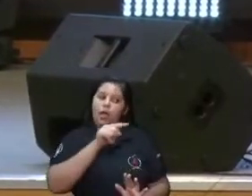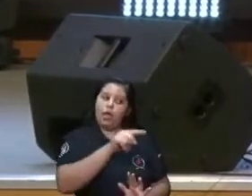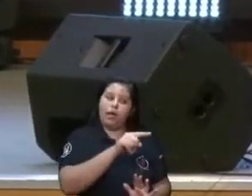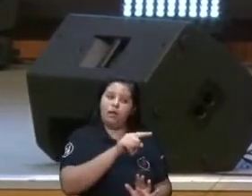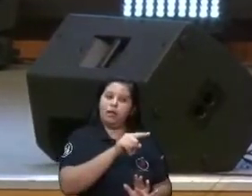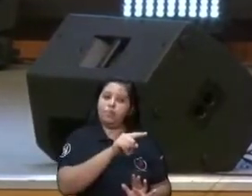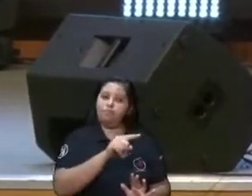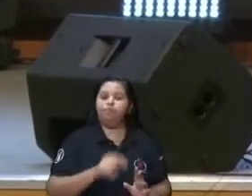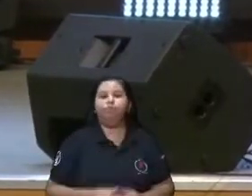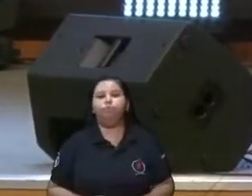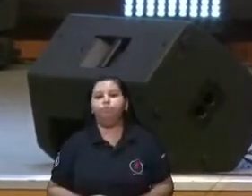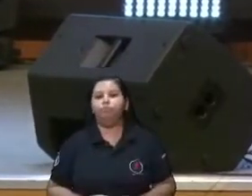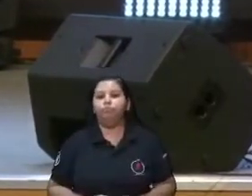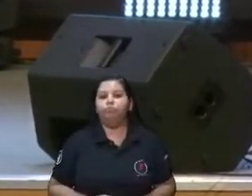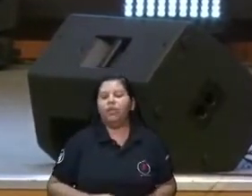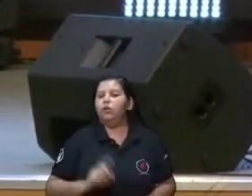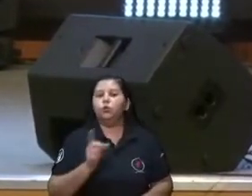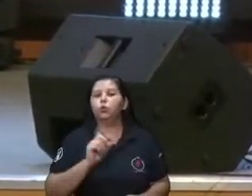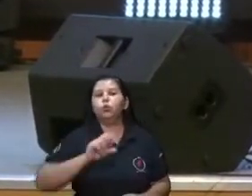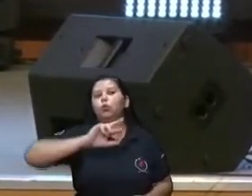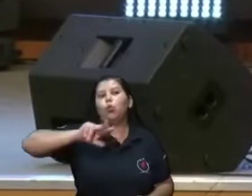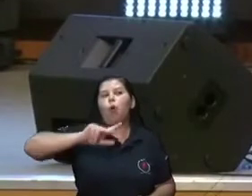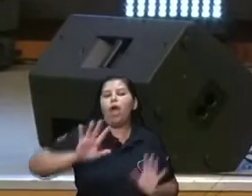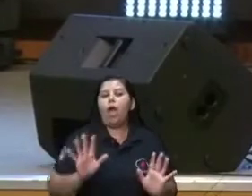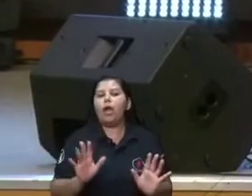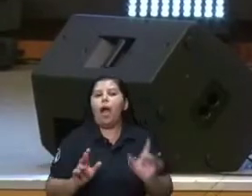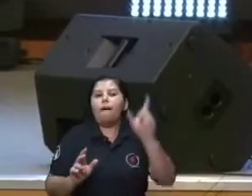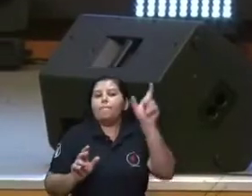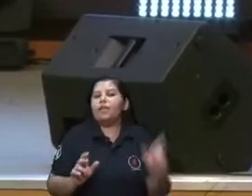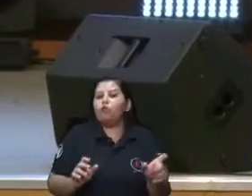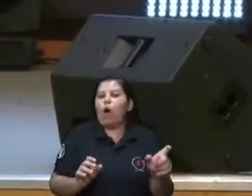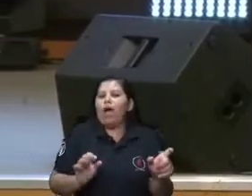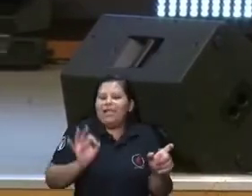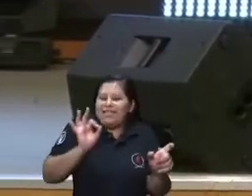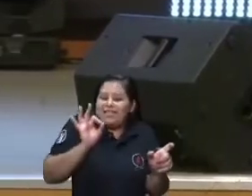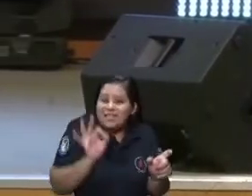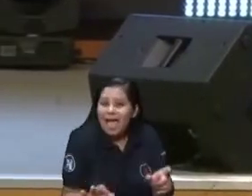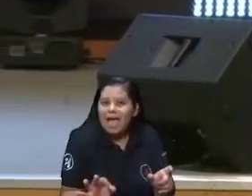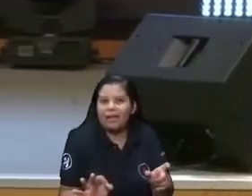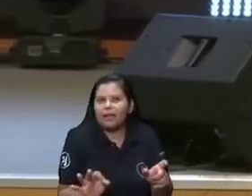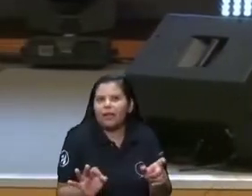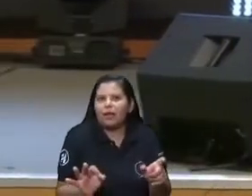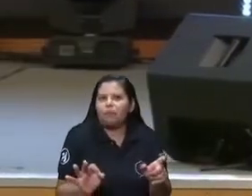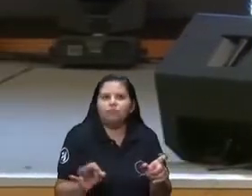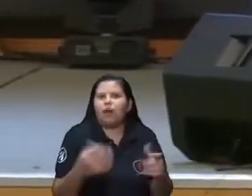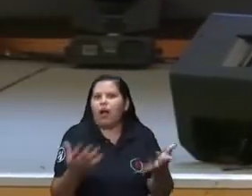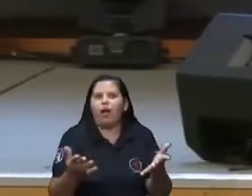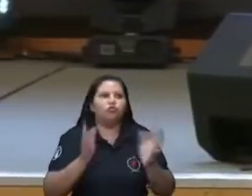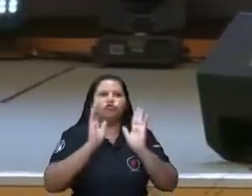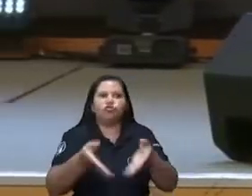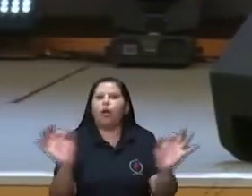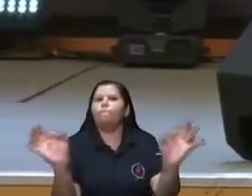a pessoa ideal para falar do futuro daquelas tribos.